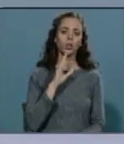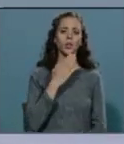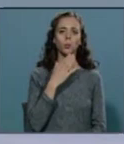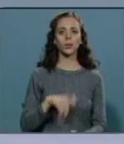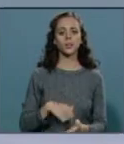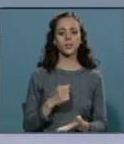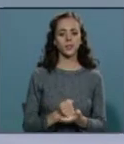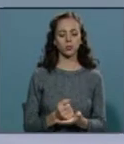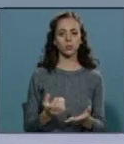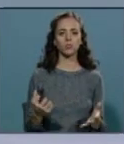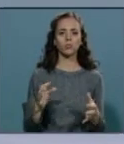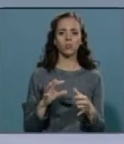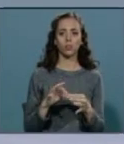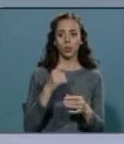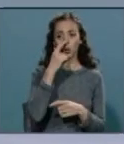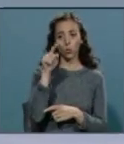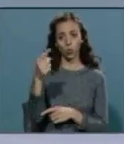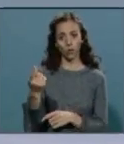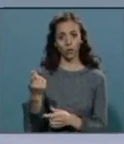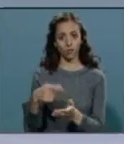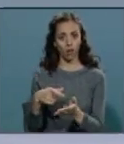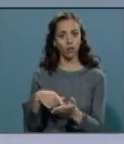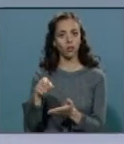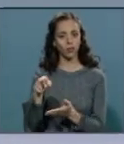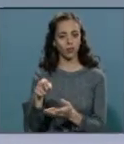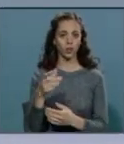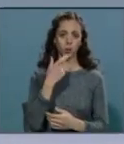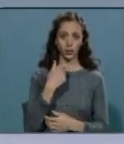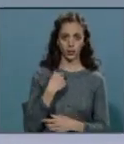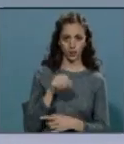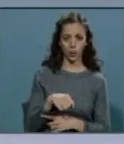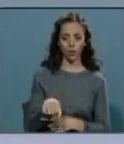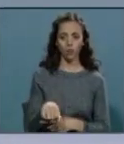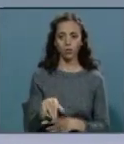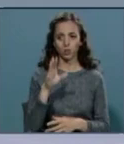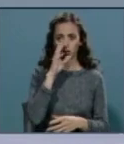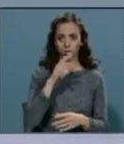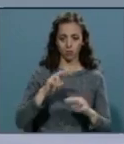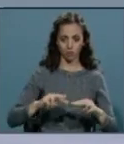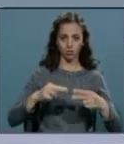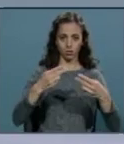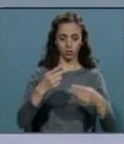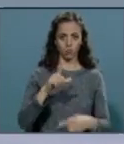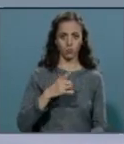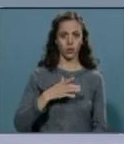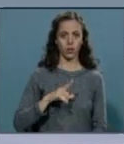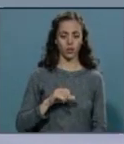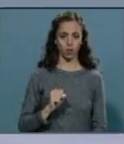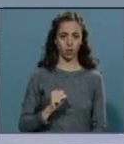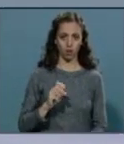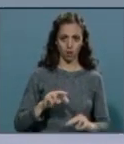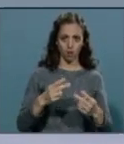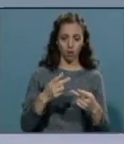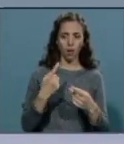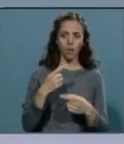sempre devemos da resposta da outra parte não parece que a concretizar-se a subida do nacional a primeira liga